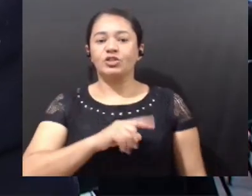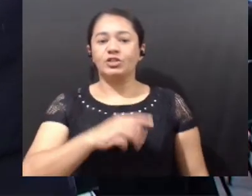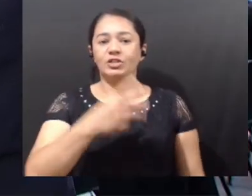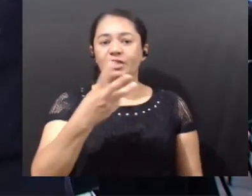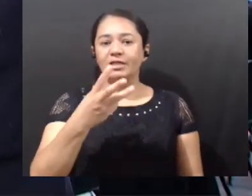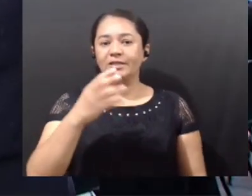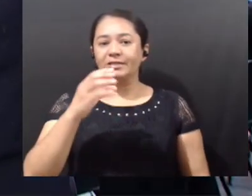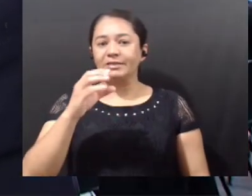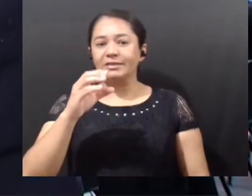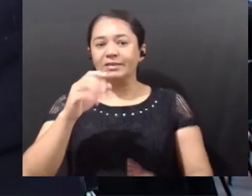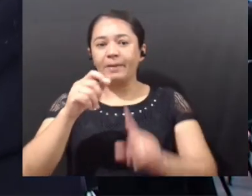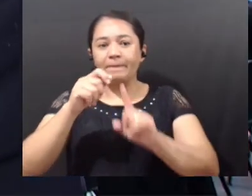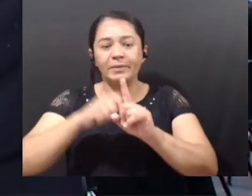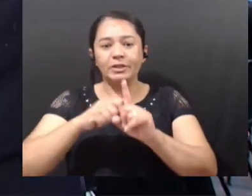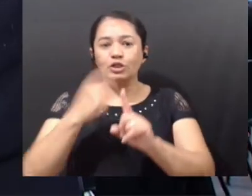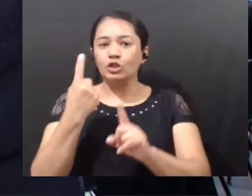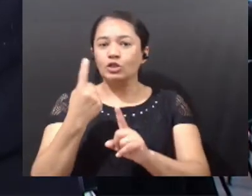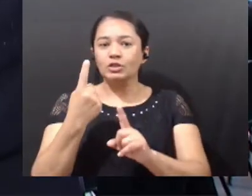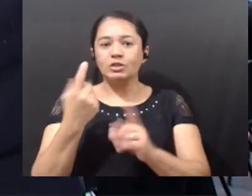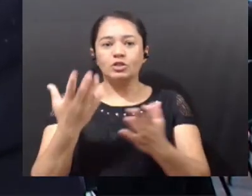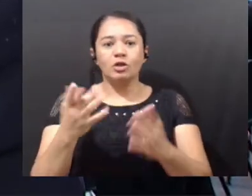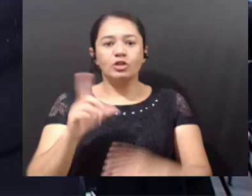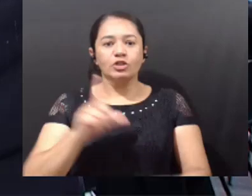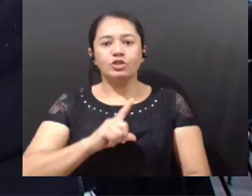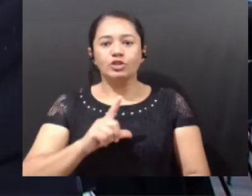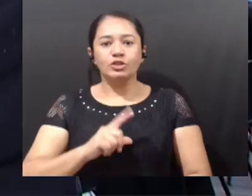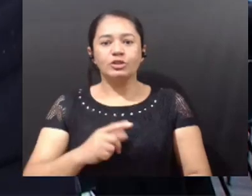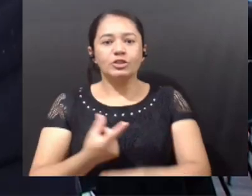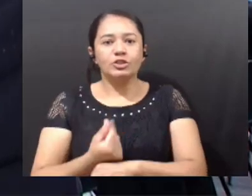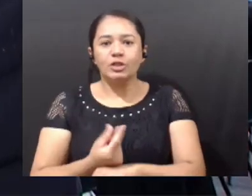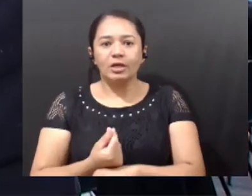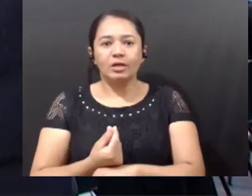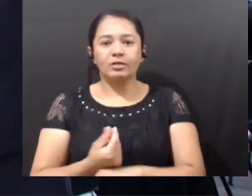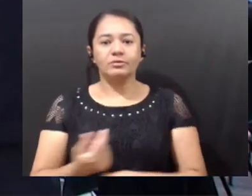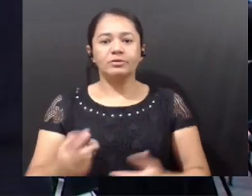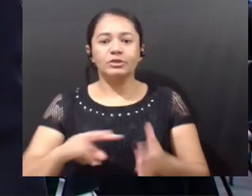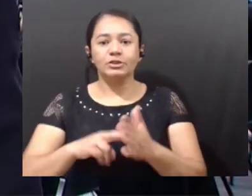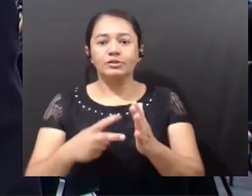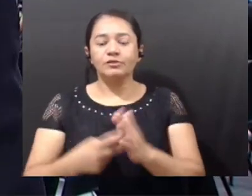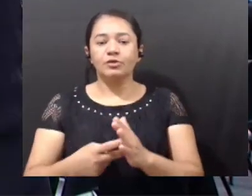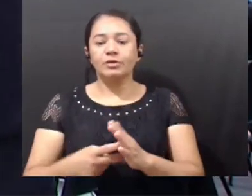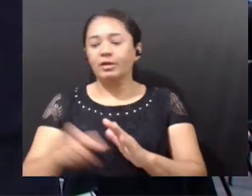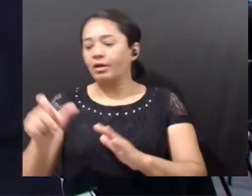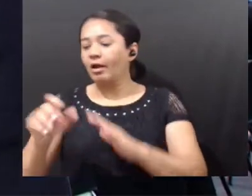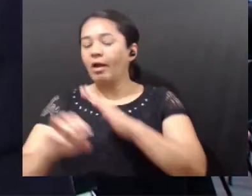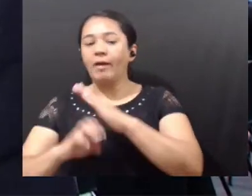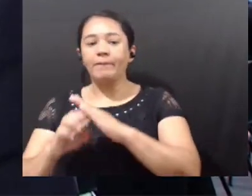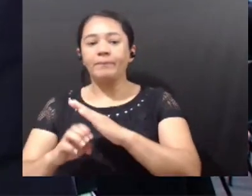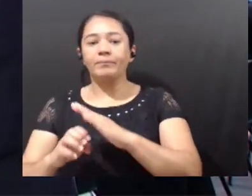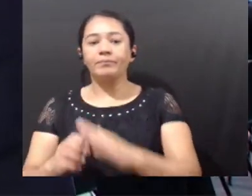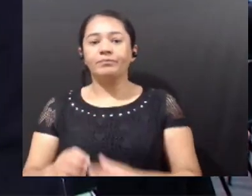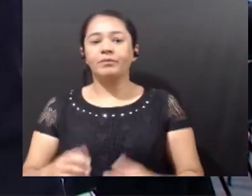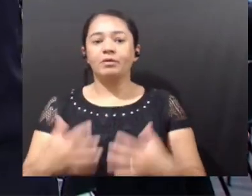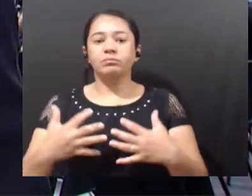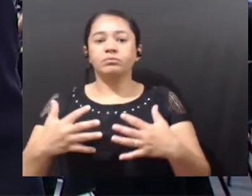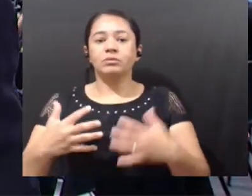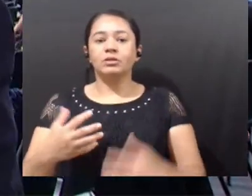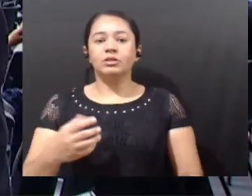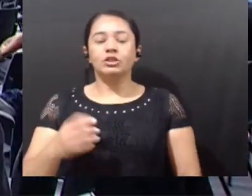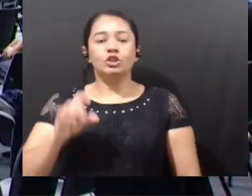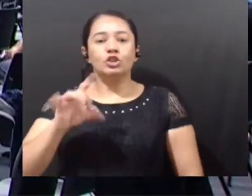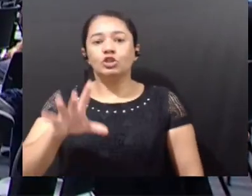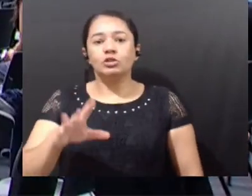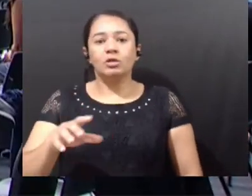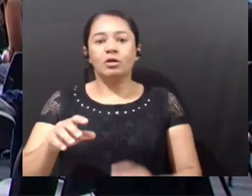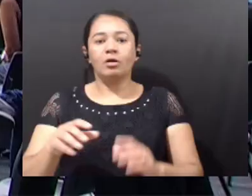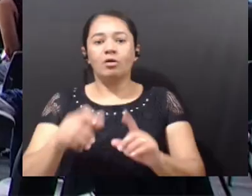máximo. O que significa isso? Significa que a empresa tinha pulmão para 30 dias e depois ela não teve mais,